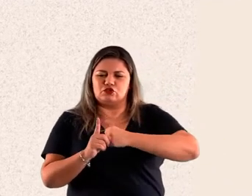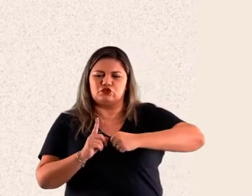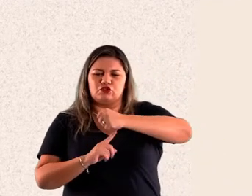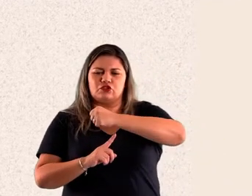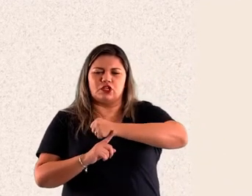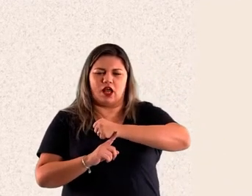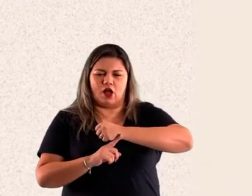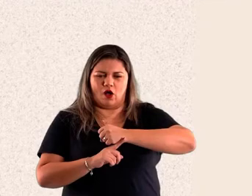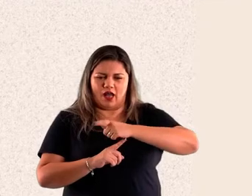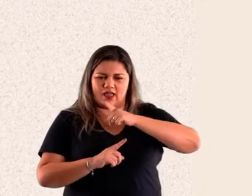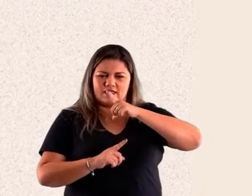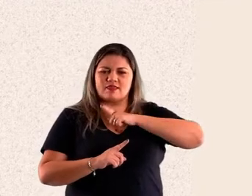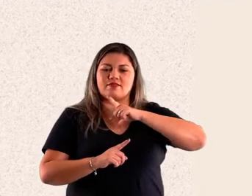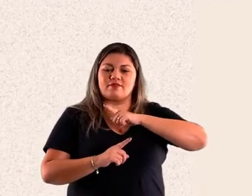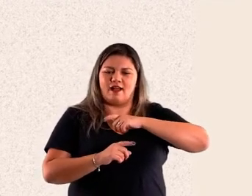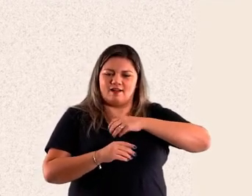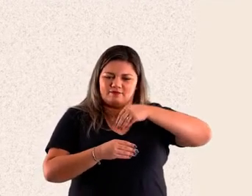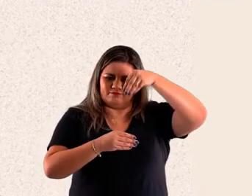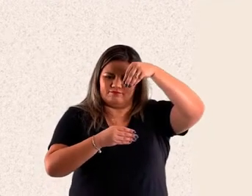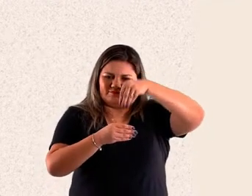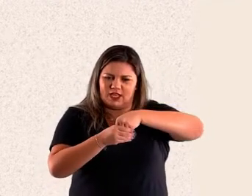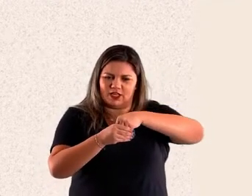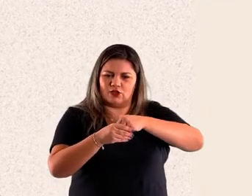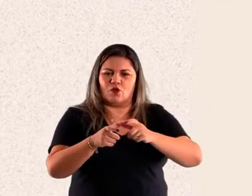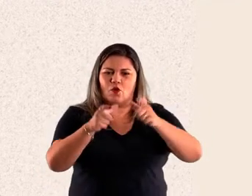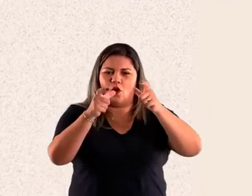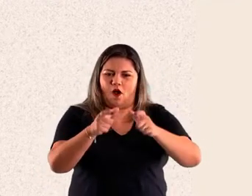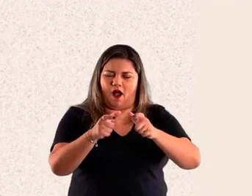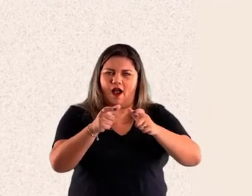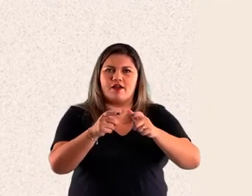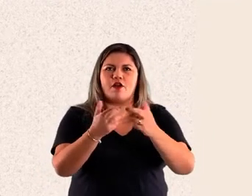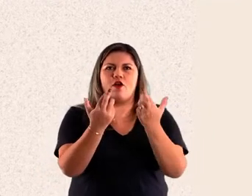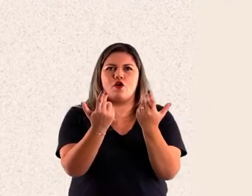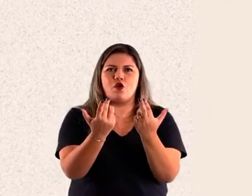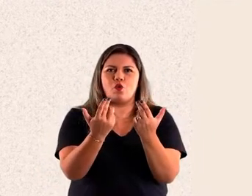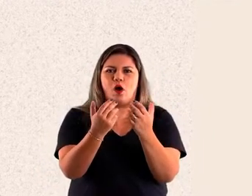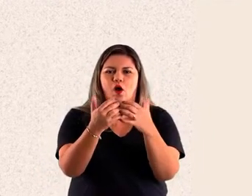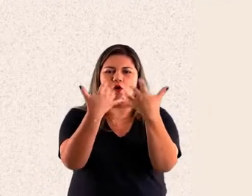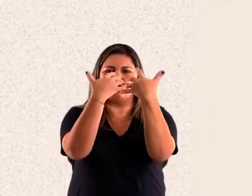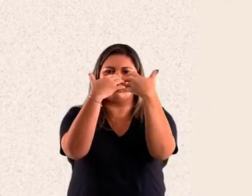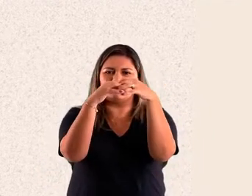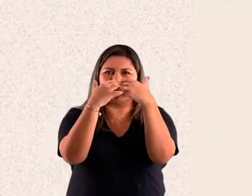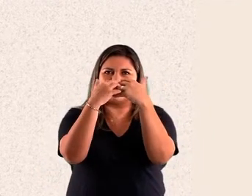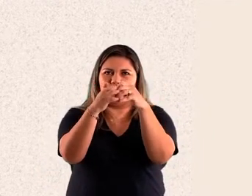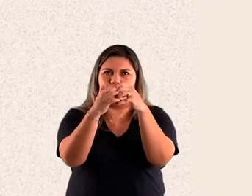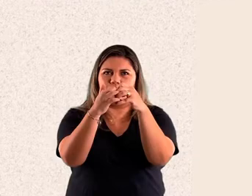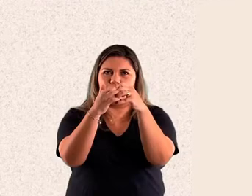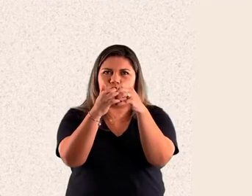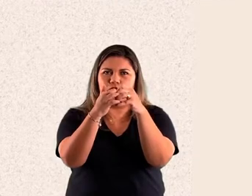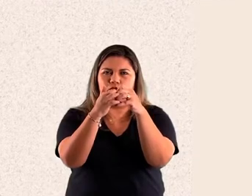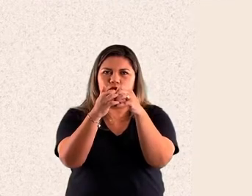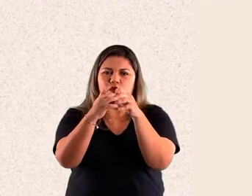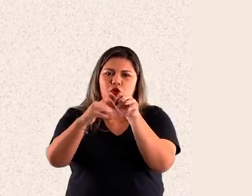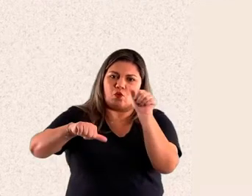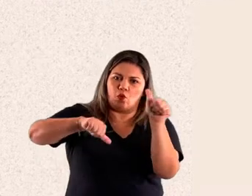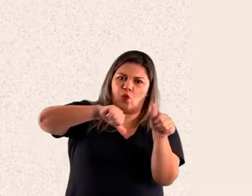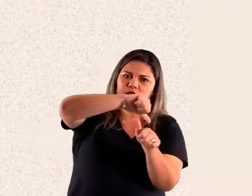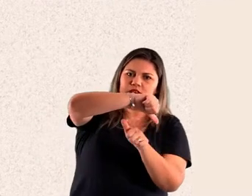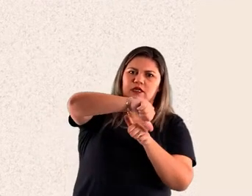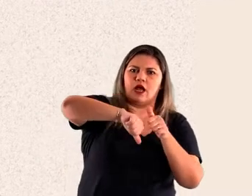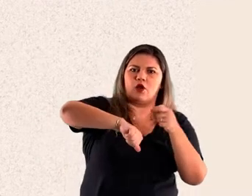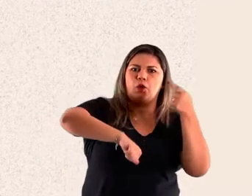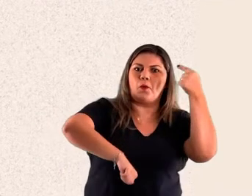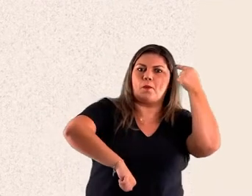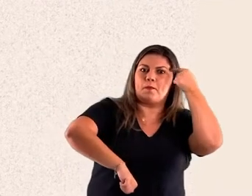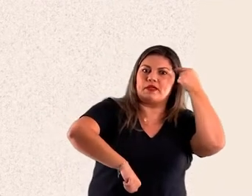mesma região cerebral de dor física e Prazer físico e ao contrário o pensamento analítico